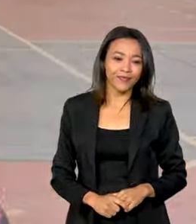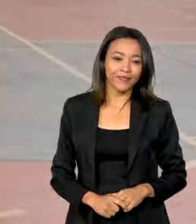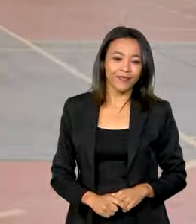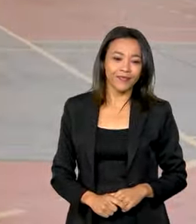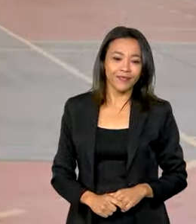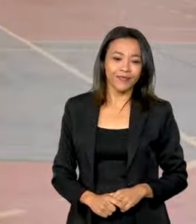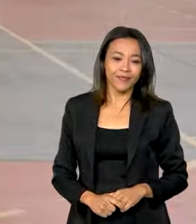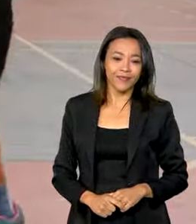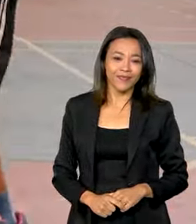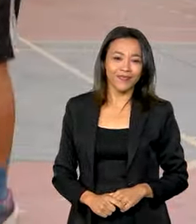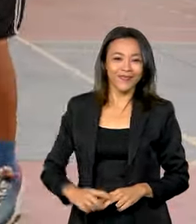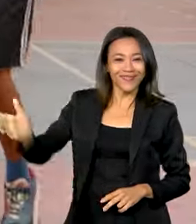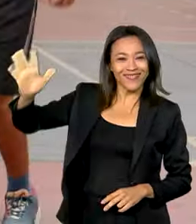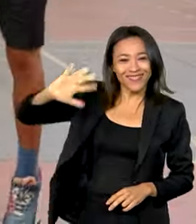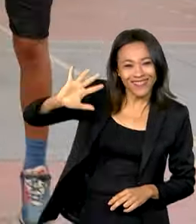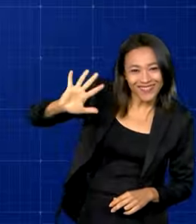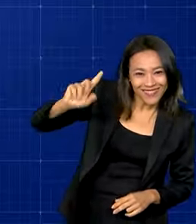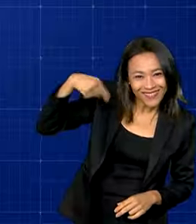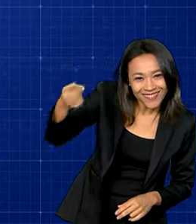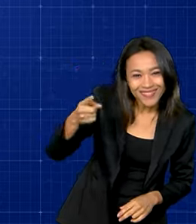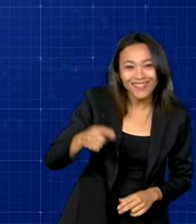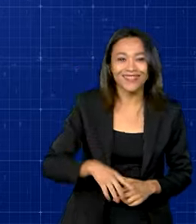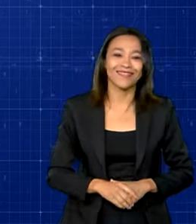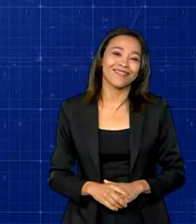realização até a